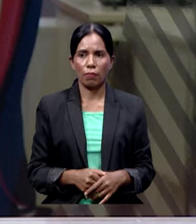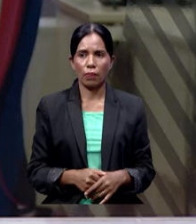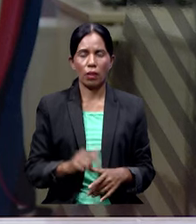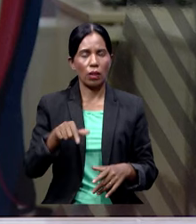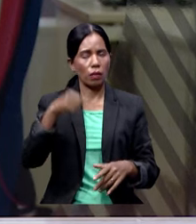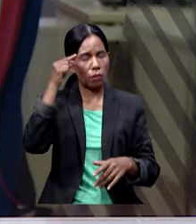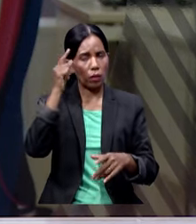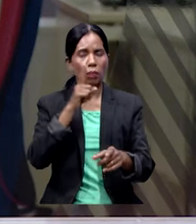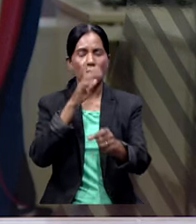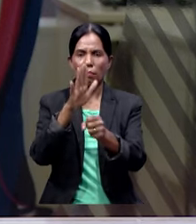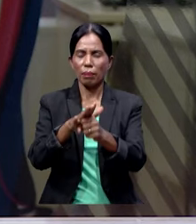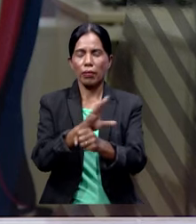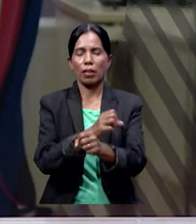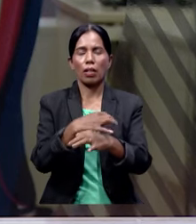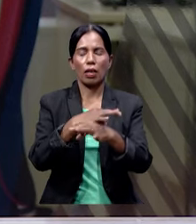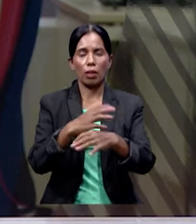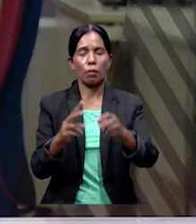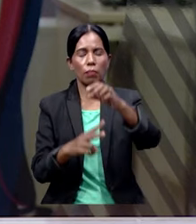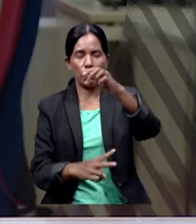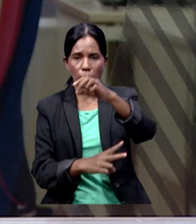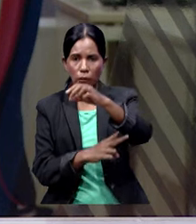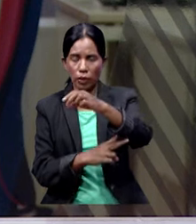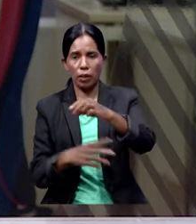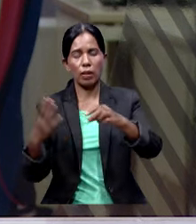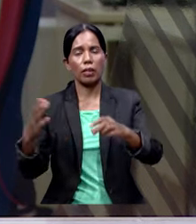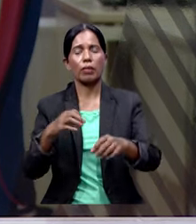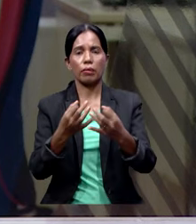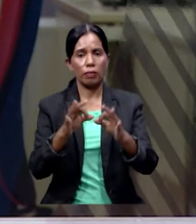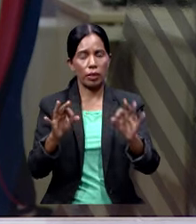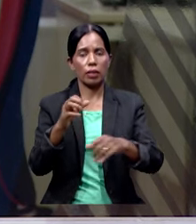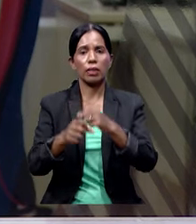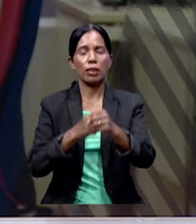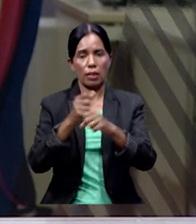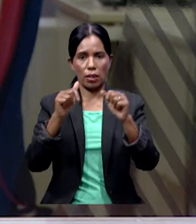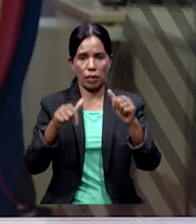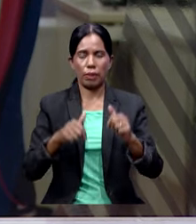Governo promete construção ponte Kashnafar ser mata e atinangne.